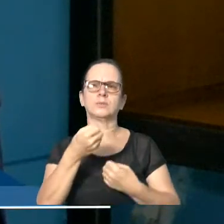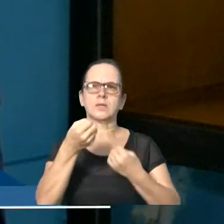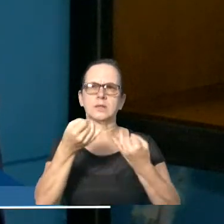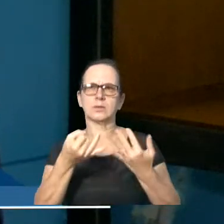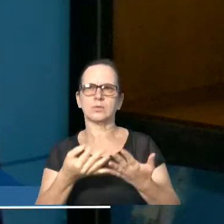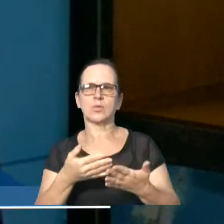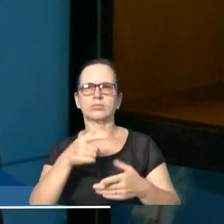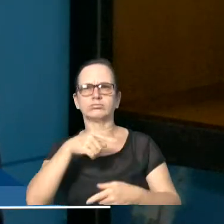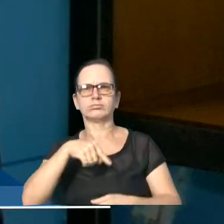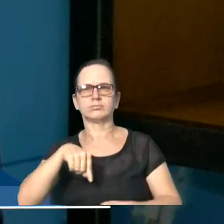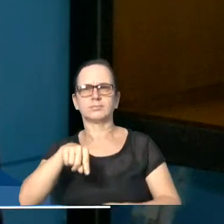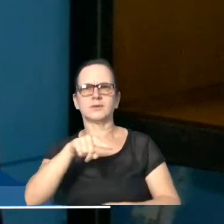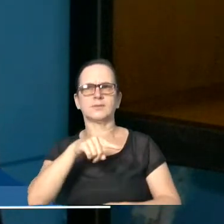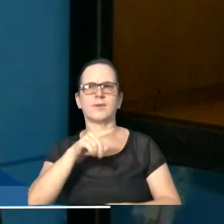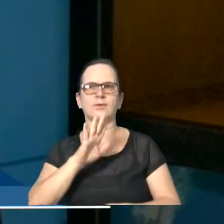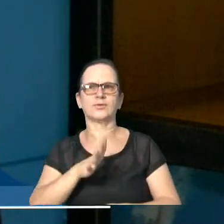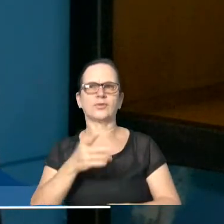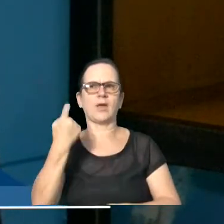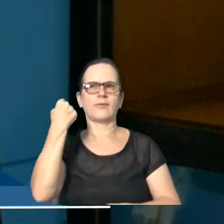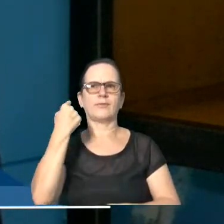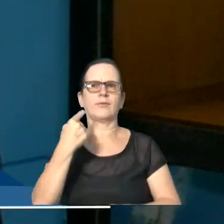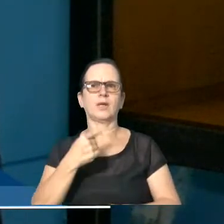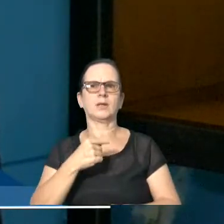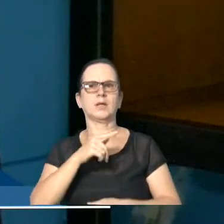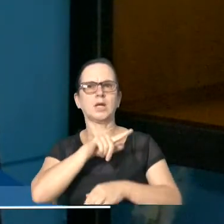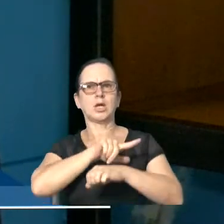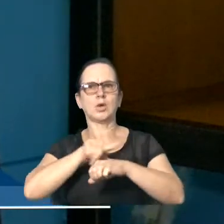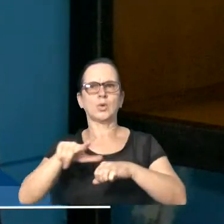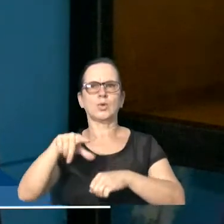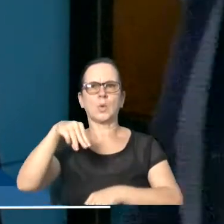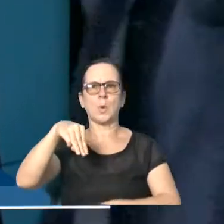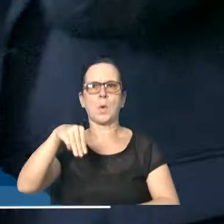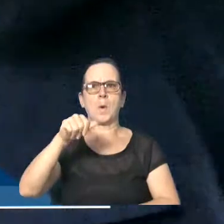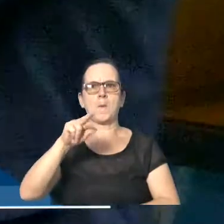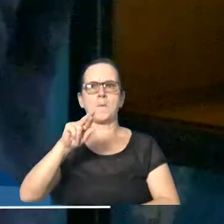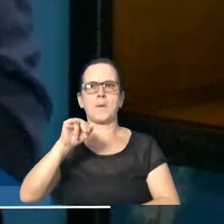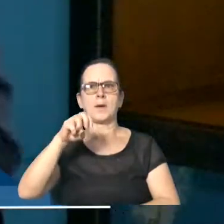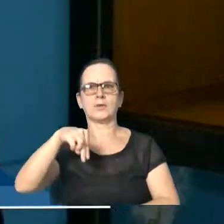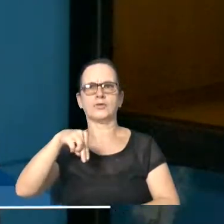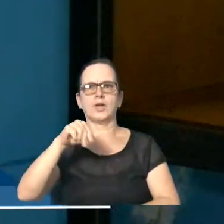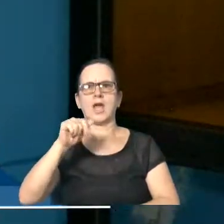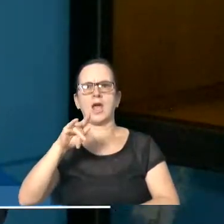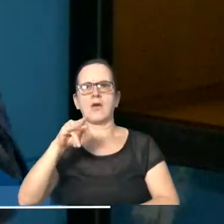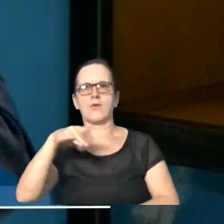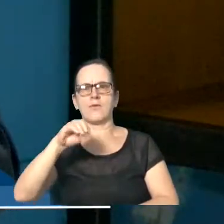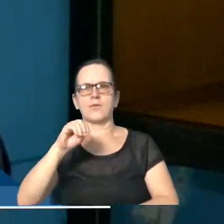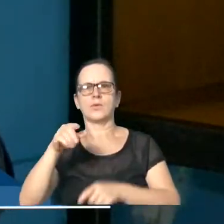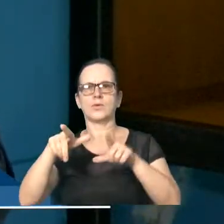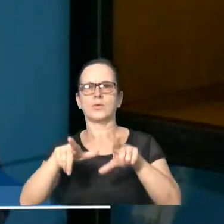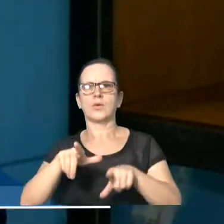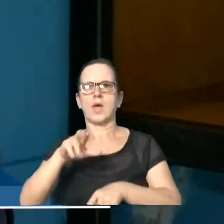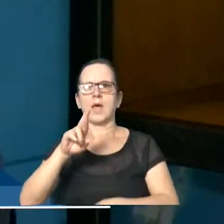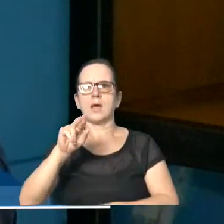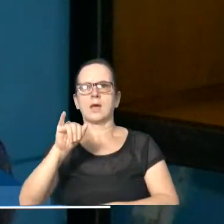espaço, que já foi da educação, que é o Martim Afonso, lá no Jardim Nova República.